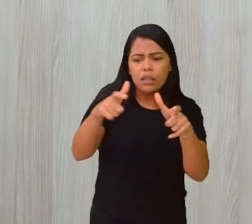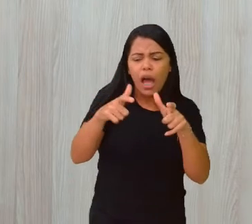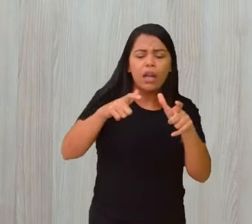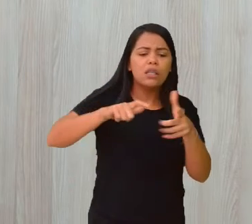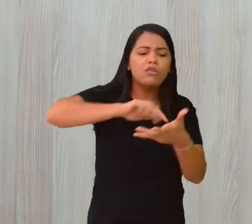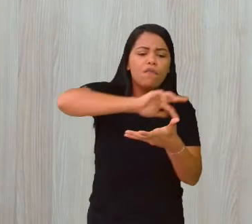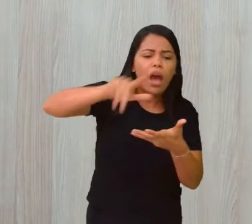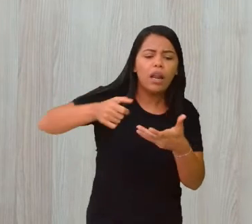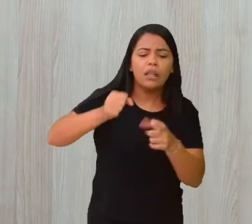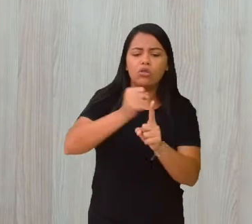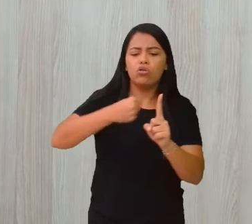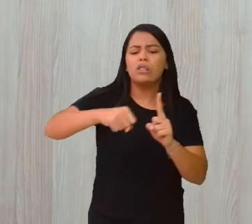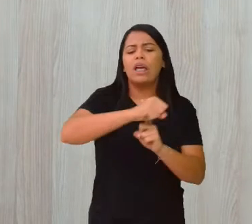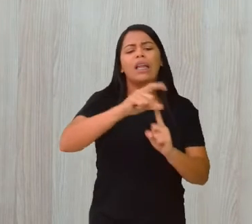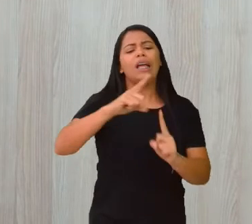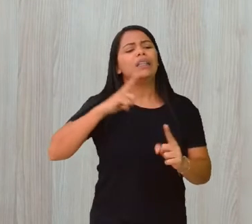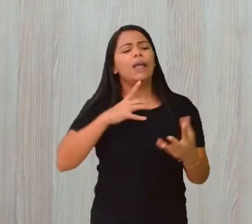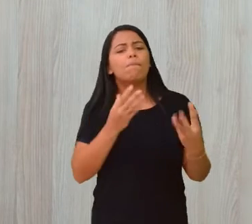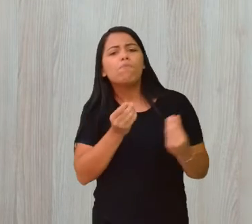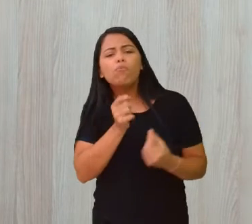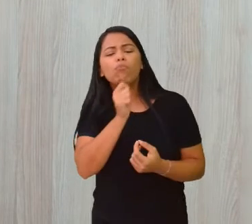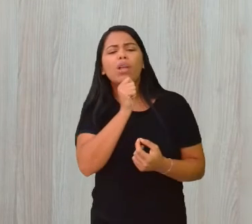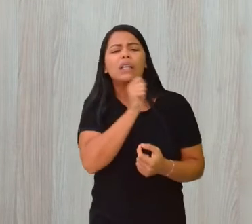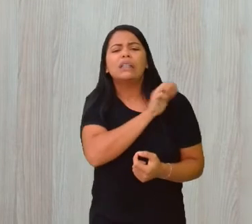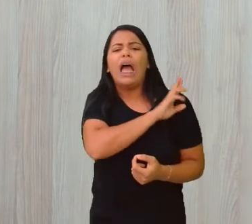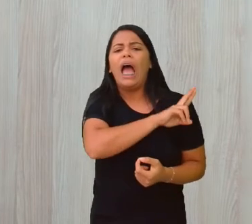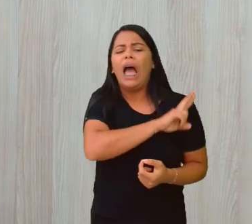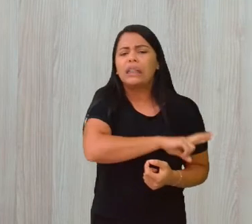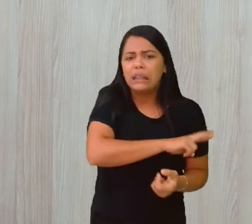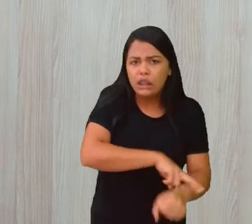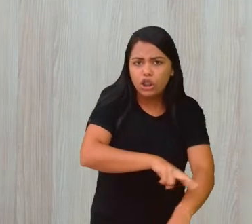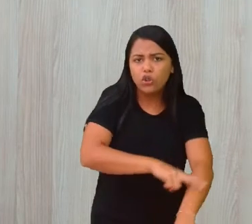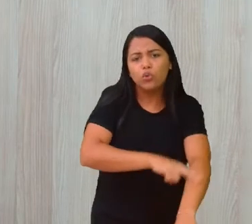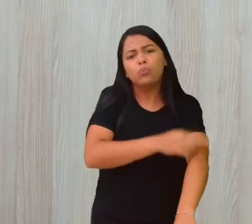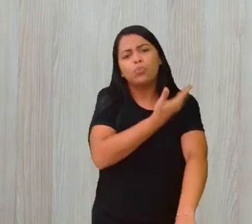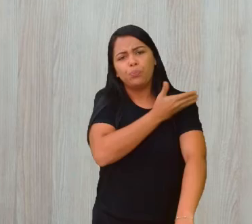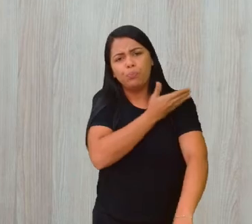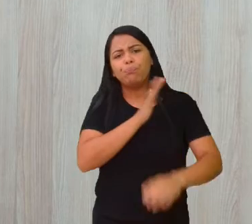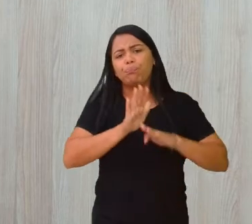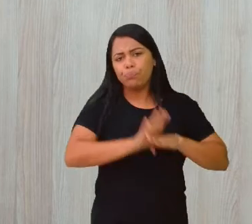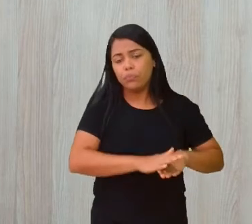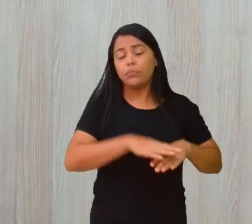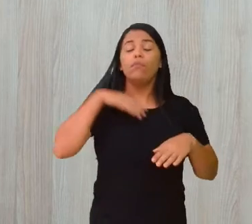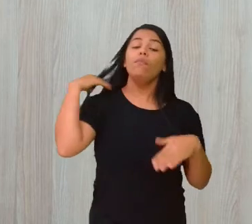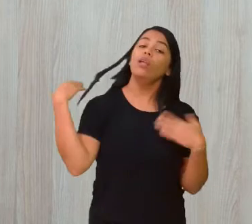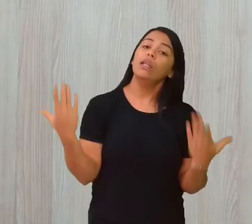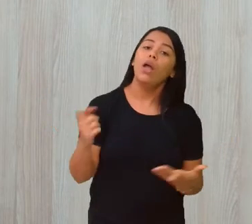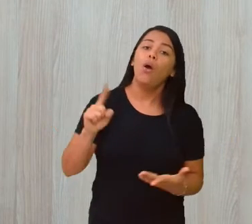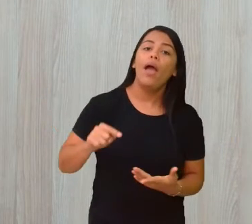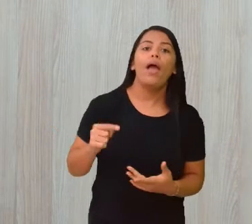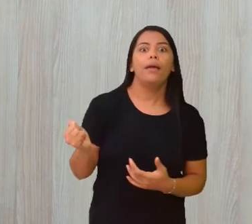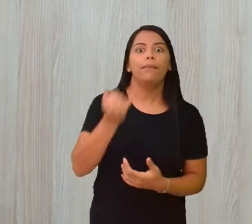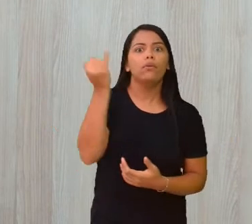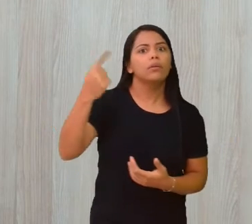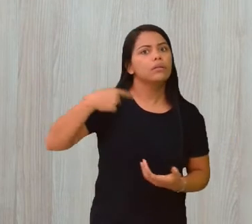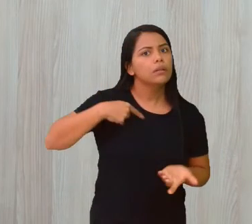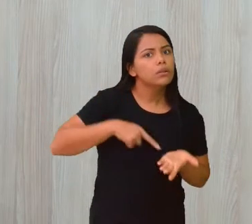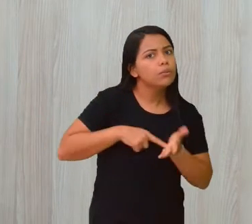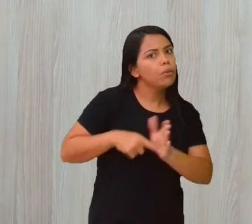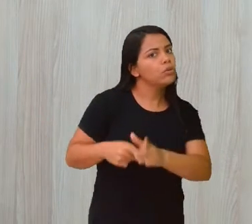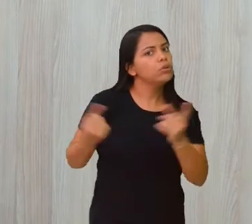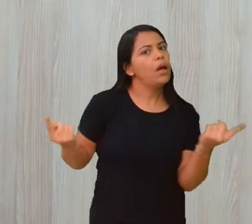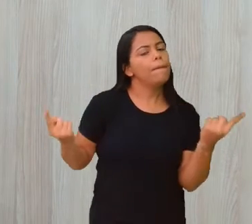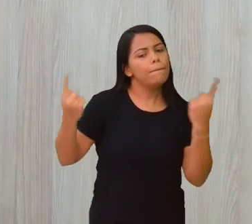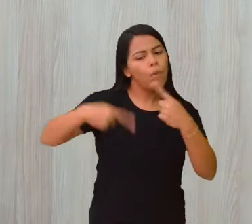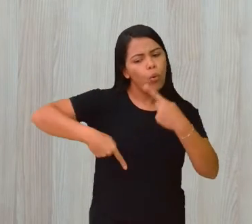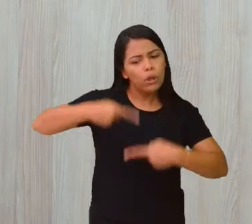de racismo. E a gente falou também a importância da gente trazer políticas,